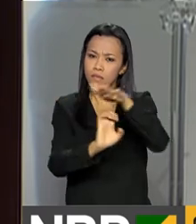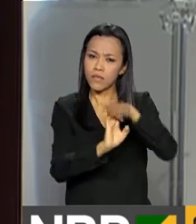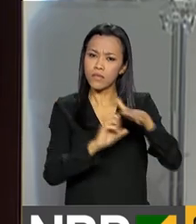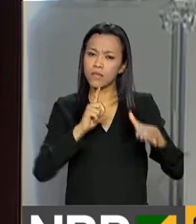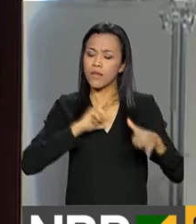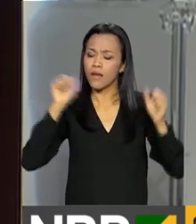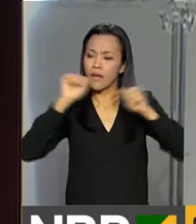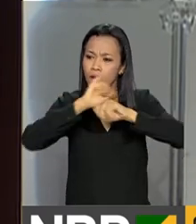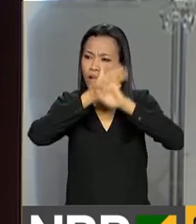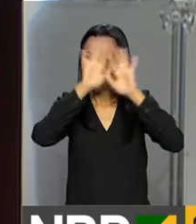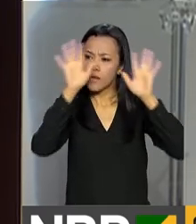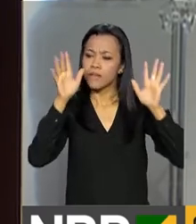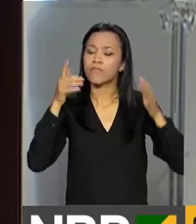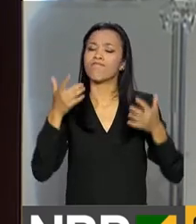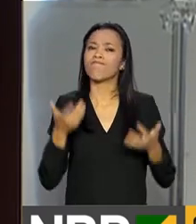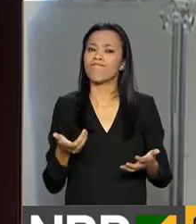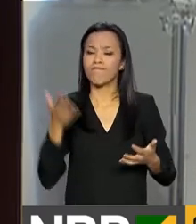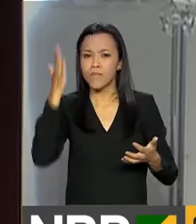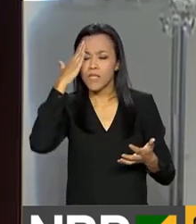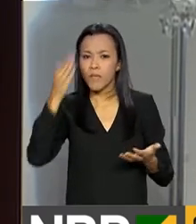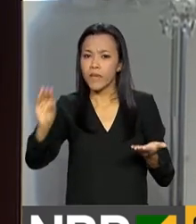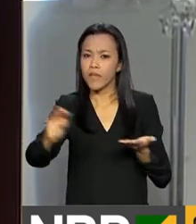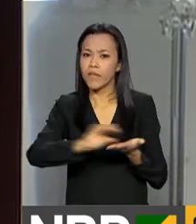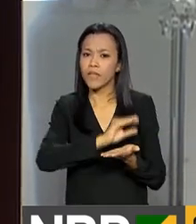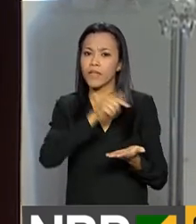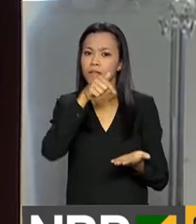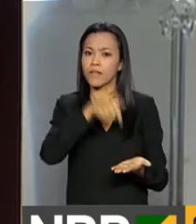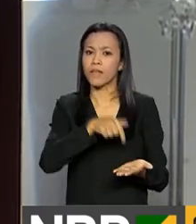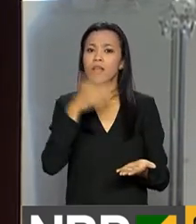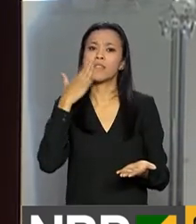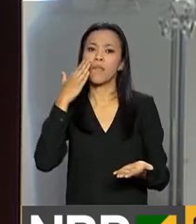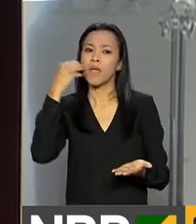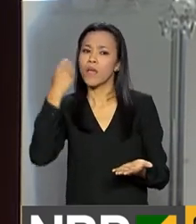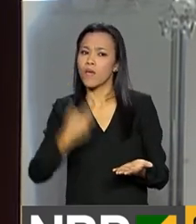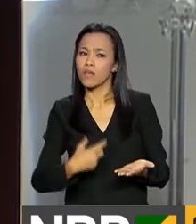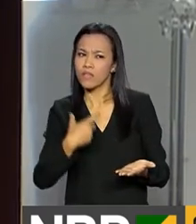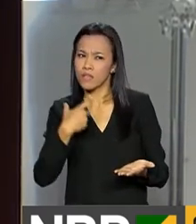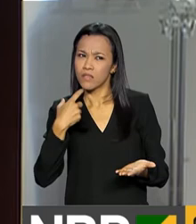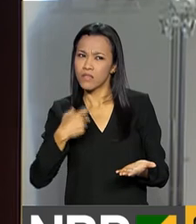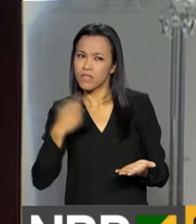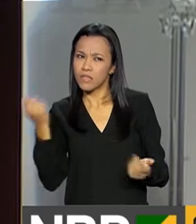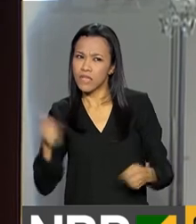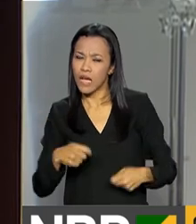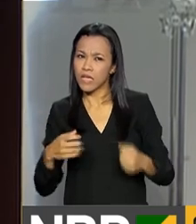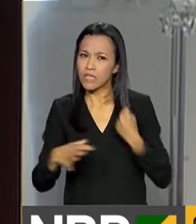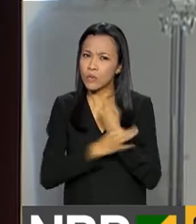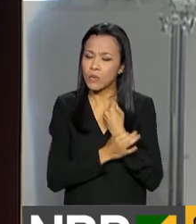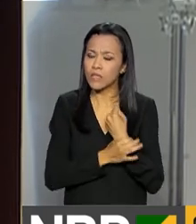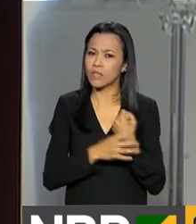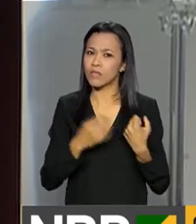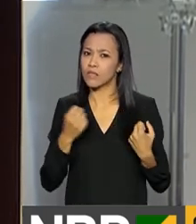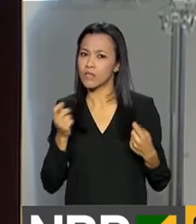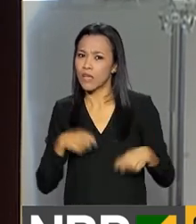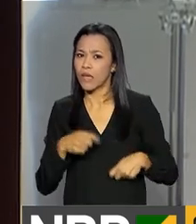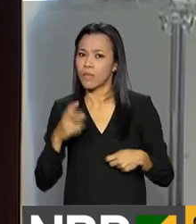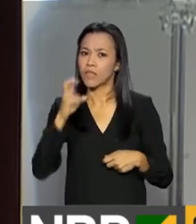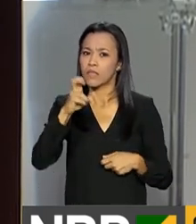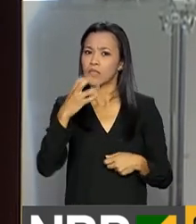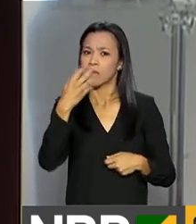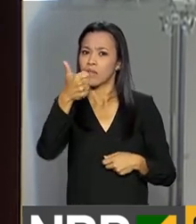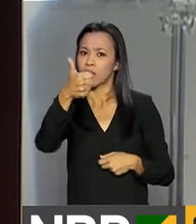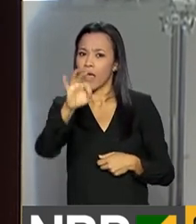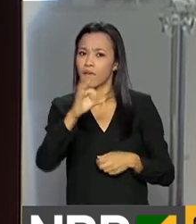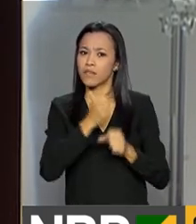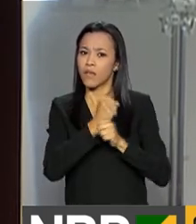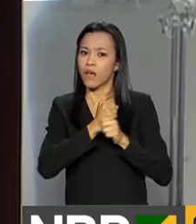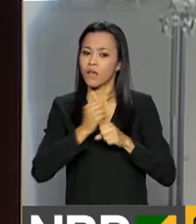clareza quando for fazer os seus investimentos, aonde está pisando, que olhe para 5, 10 anos com tranquilidade, não